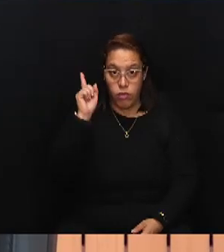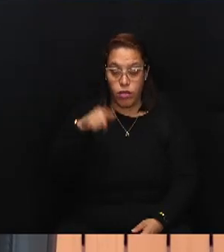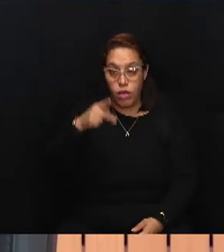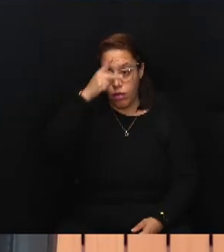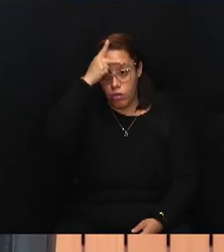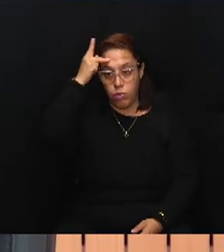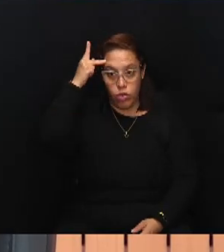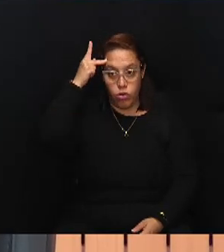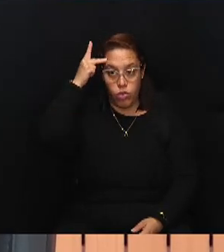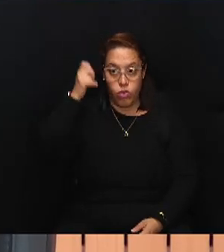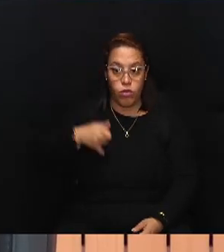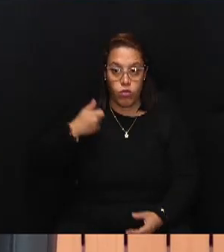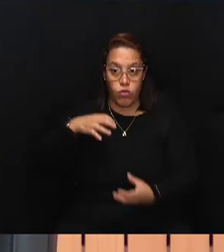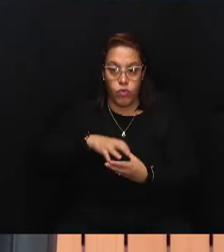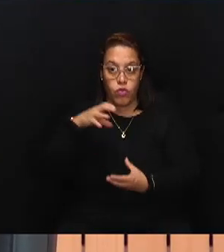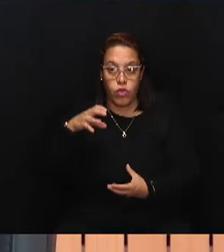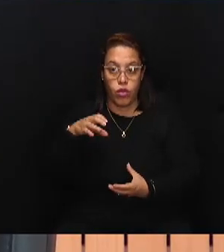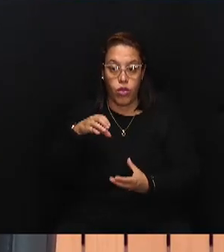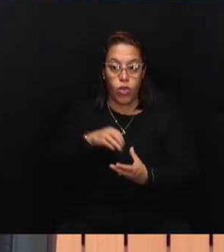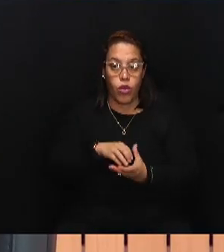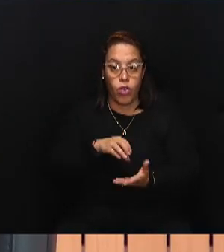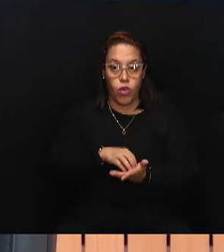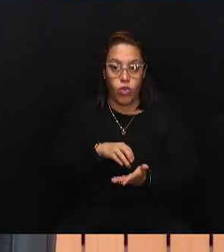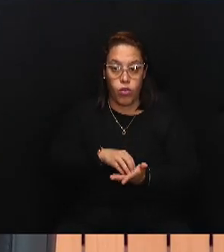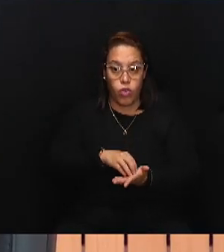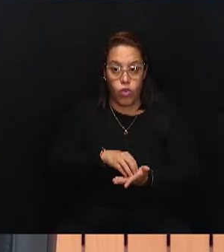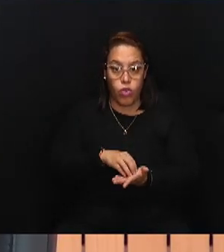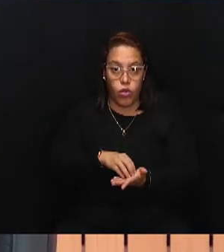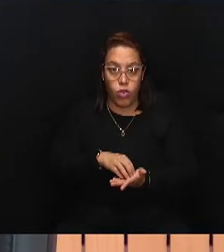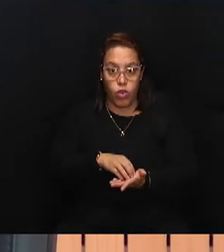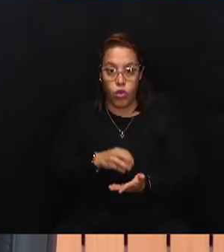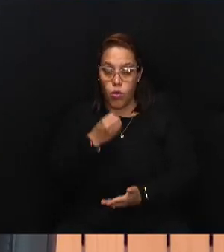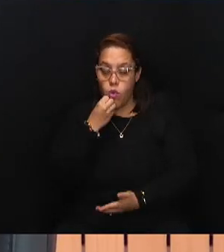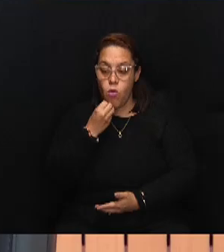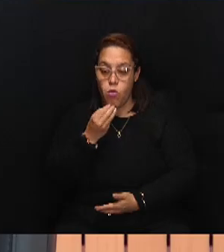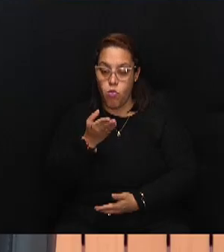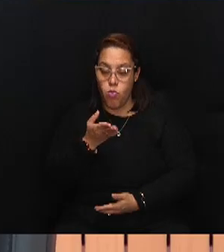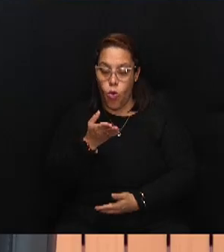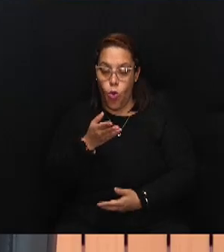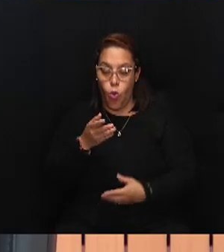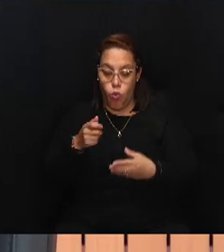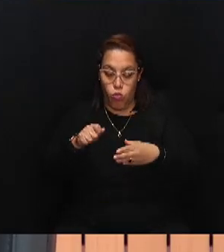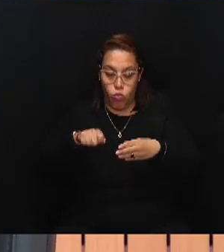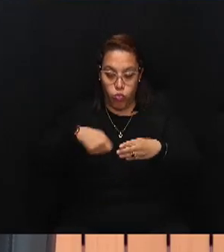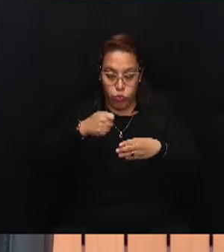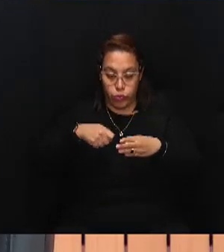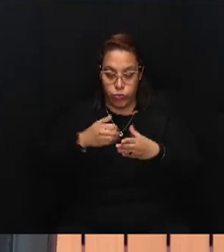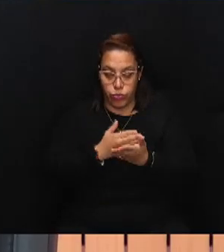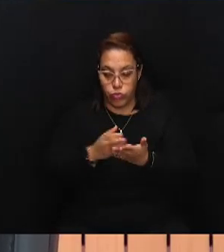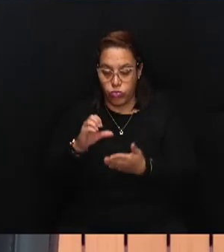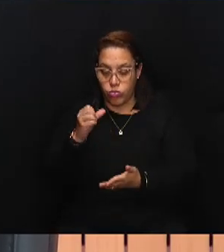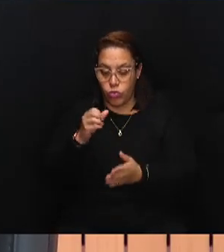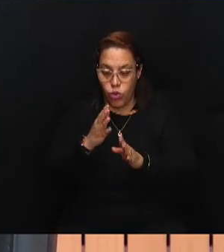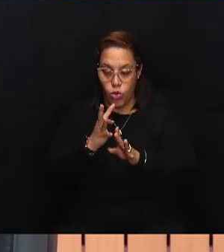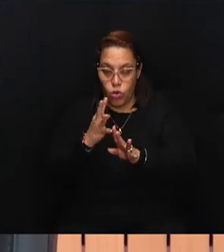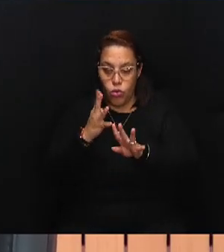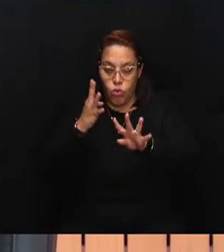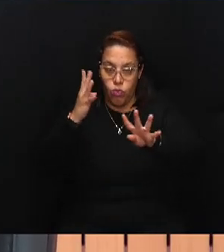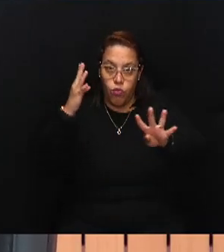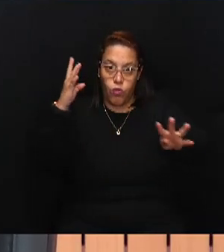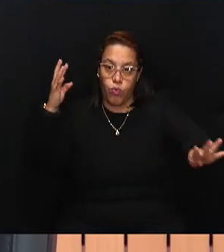idoso. Se eu for ali no centro, no Bom Prato, a partir das 9 horas tem fila do